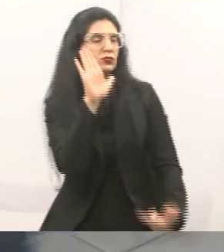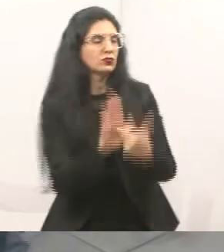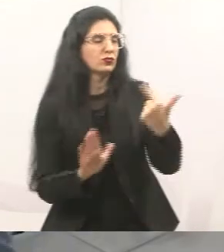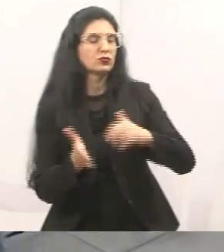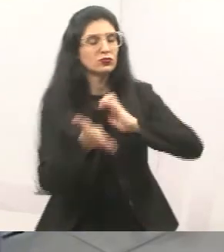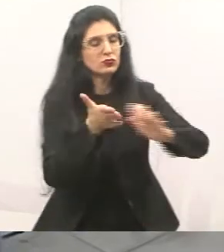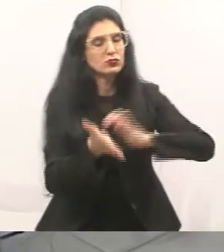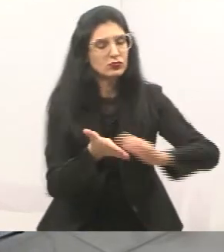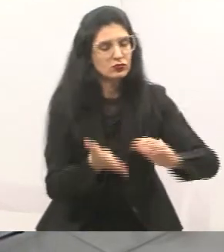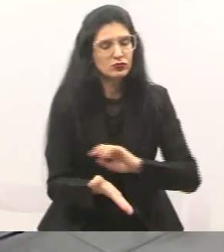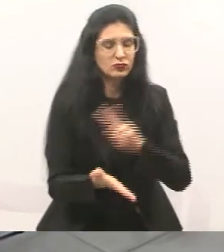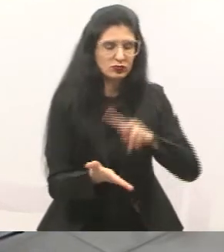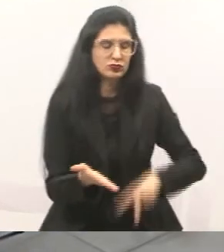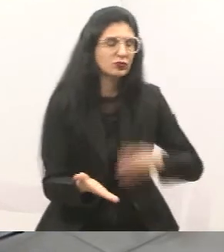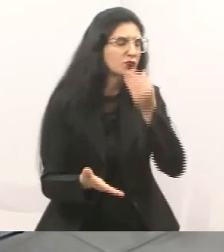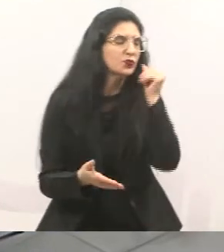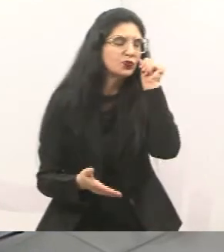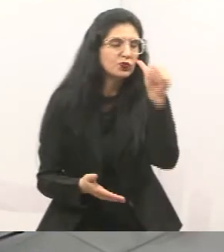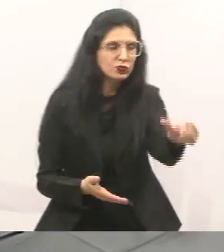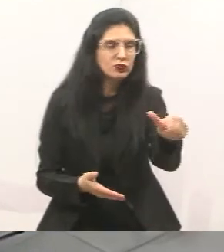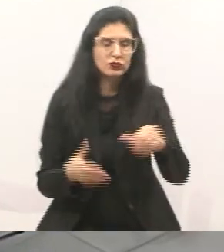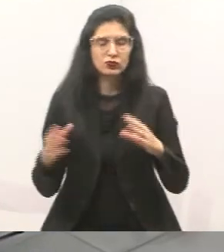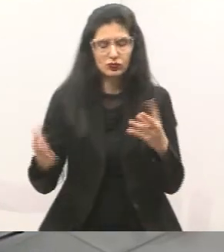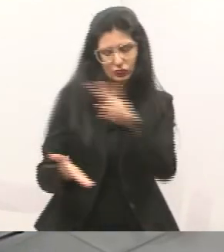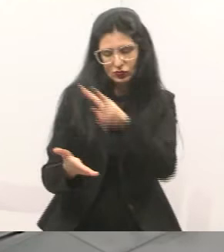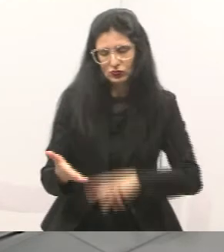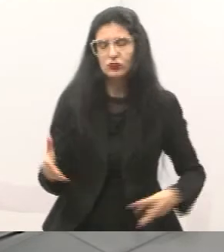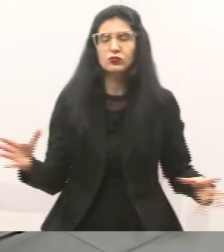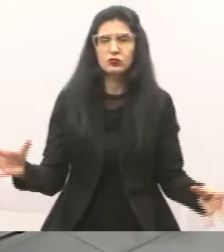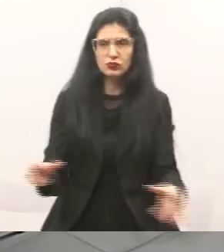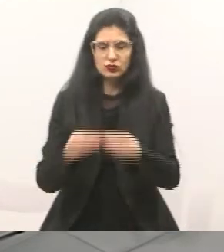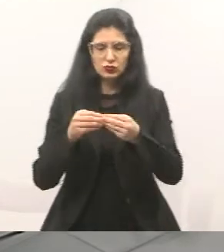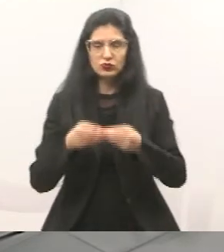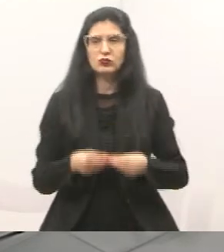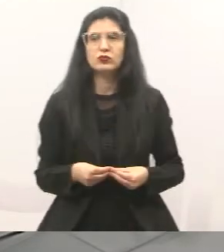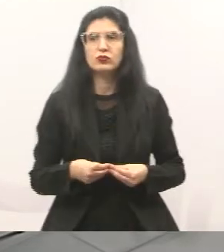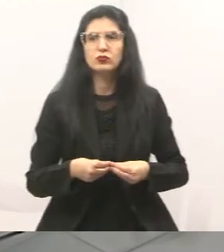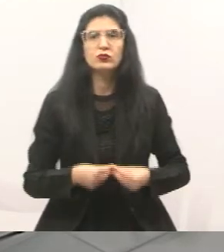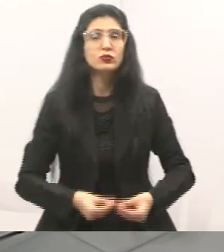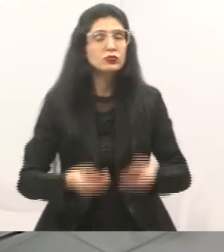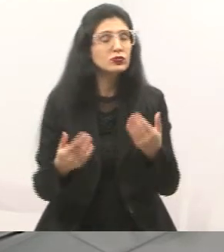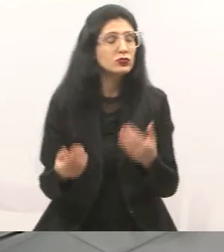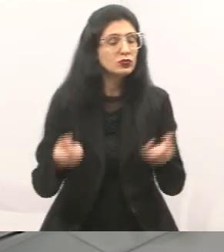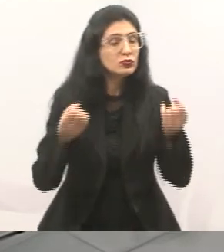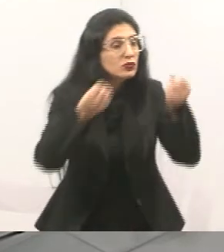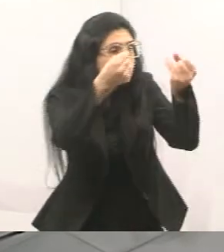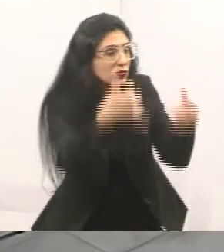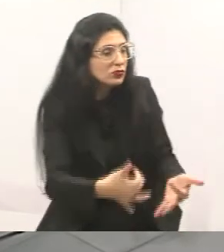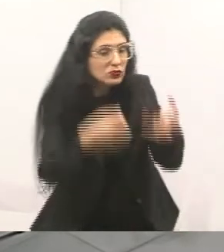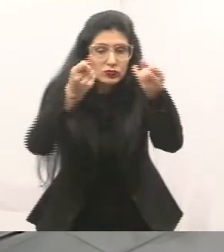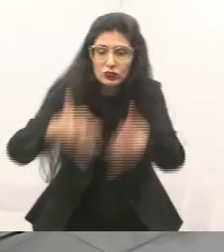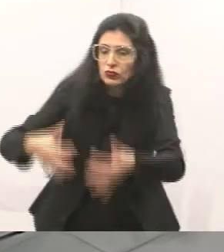que faça a leitura da síntese dos pedidos de informações protocolados para esta sessão.